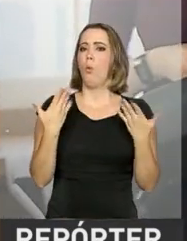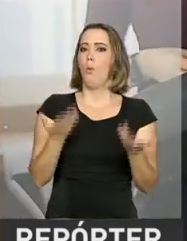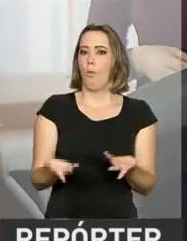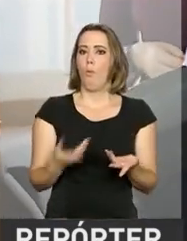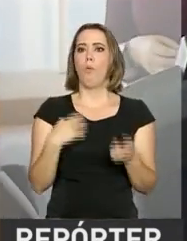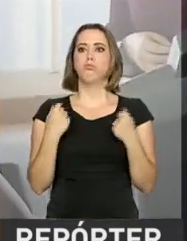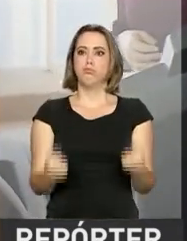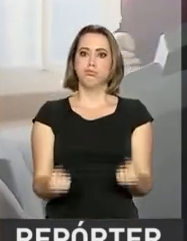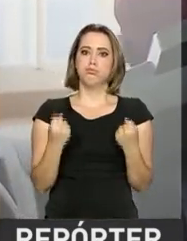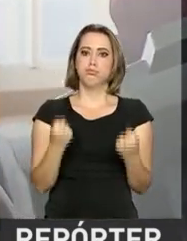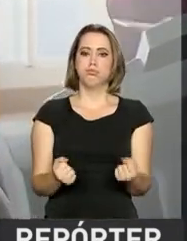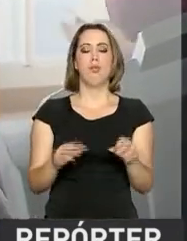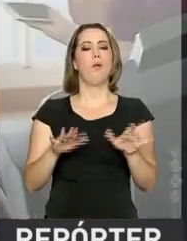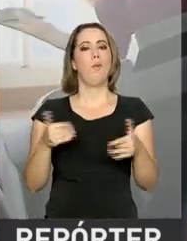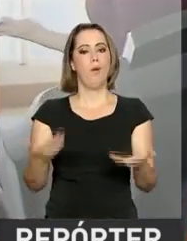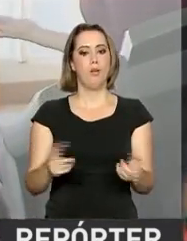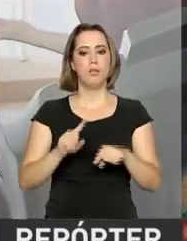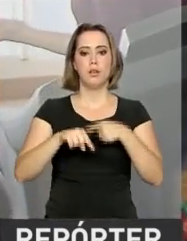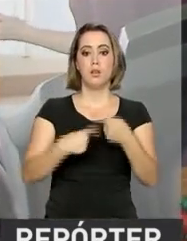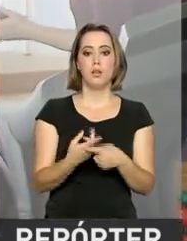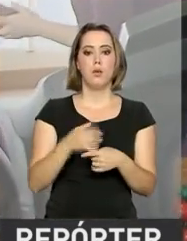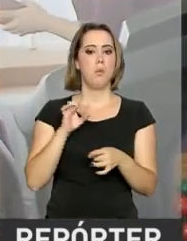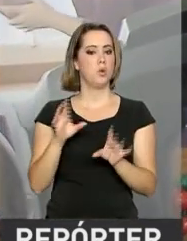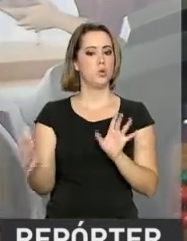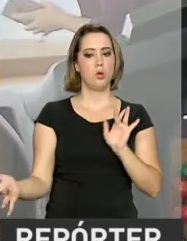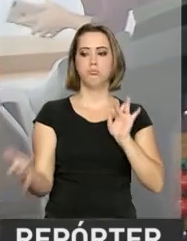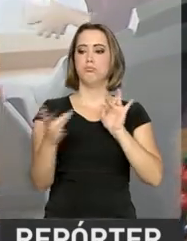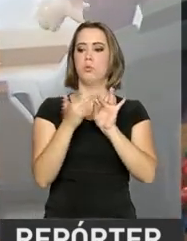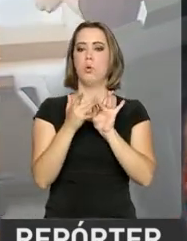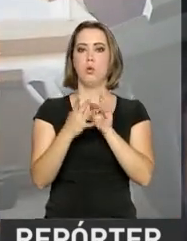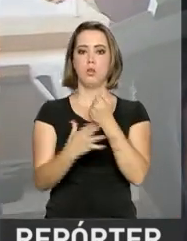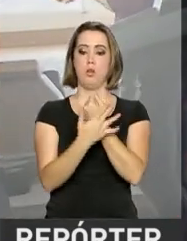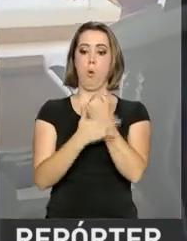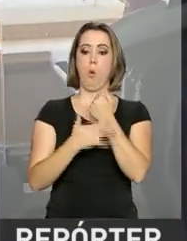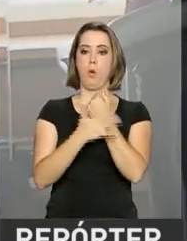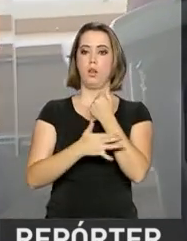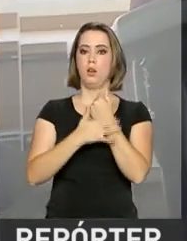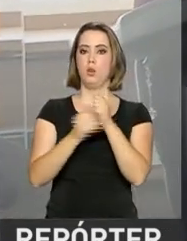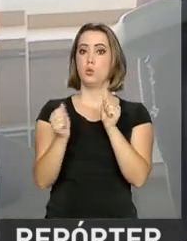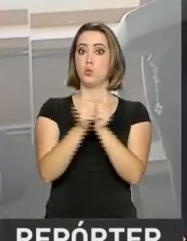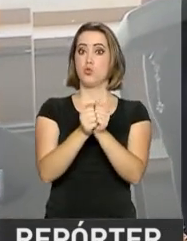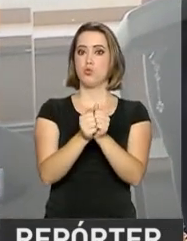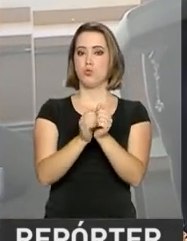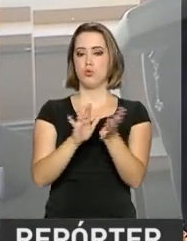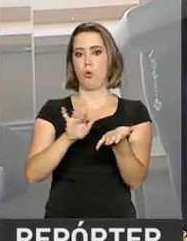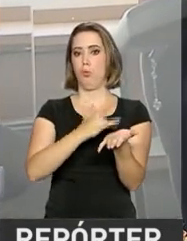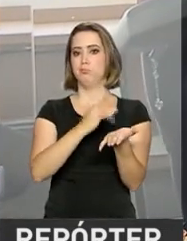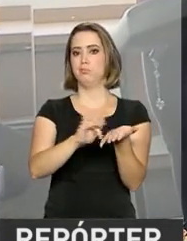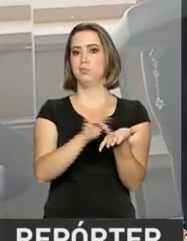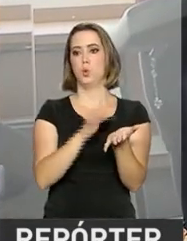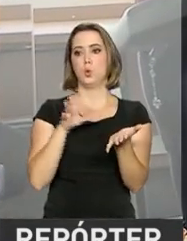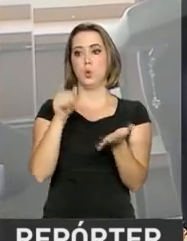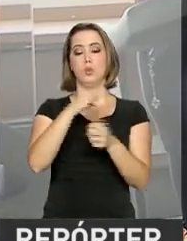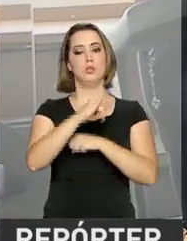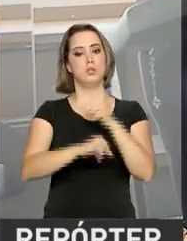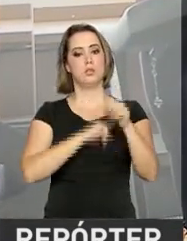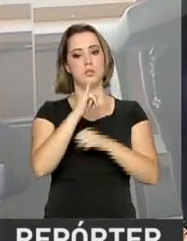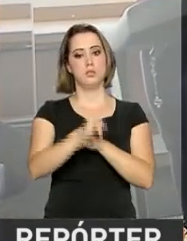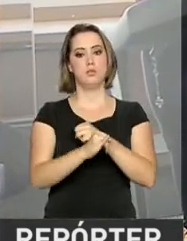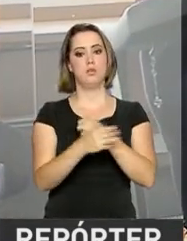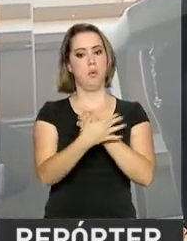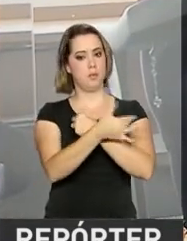terminado o exercício é só sincronizar os lógico o celular e todas as informações registradas aqui